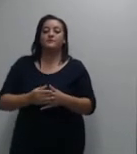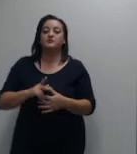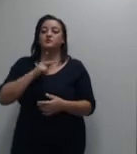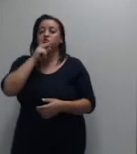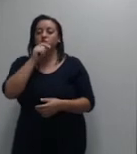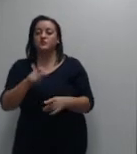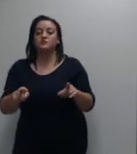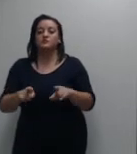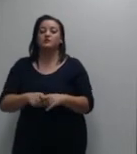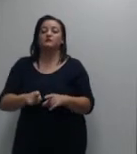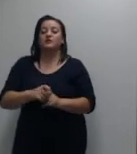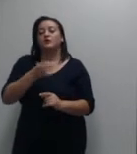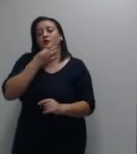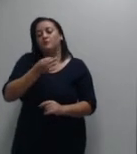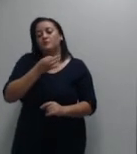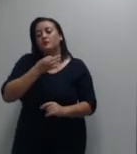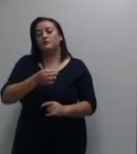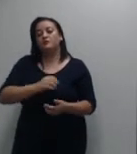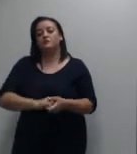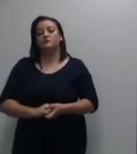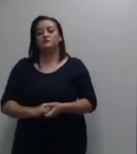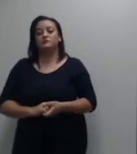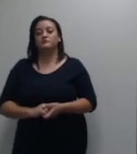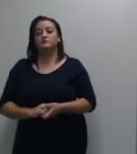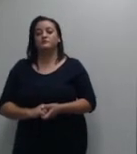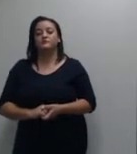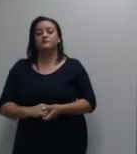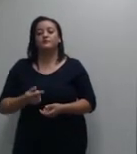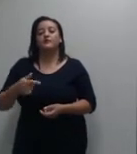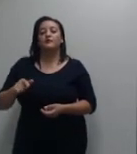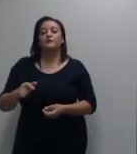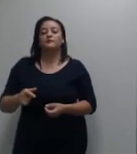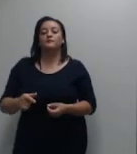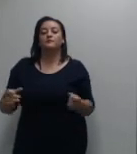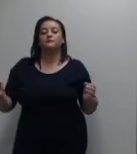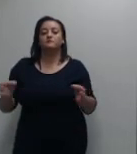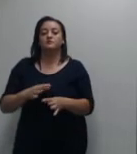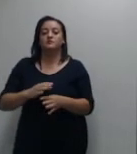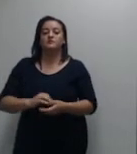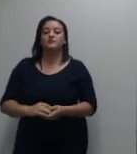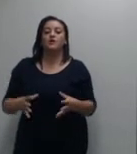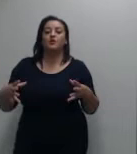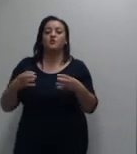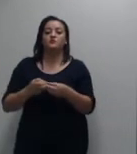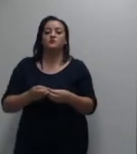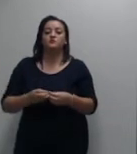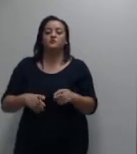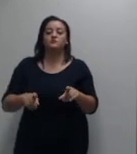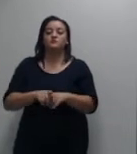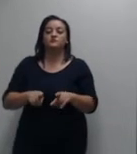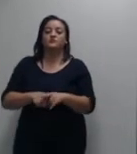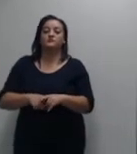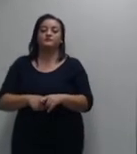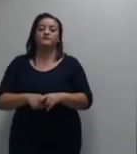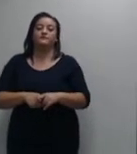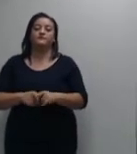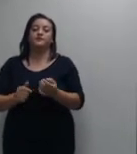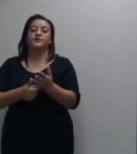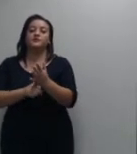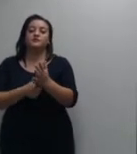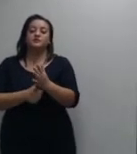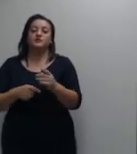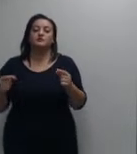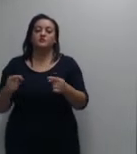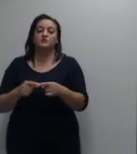argumento de trânsito argumentativo para desconfigurar conclusão a identidade do